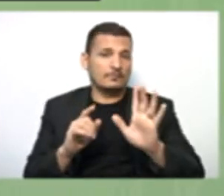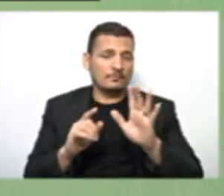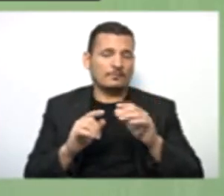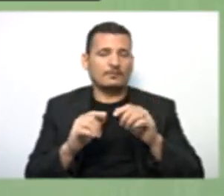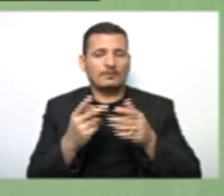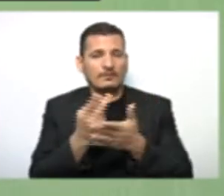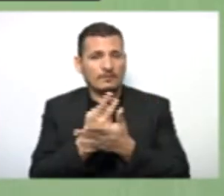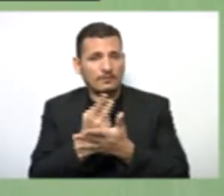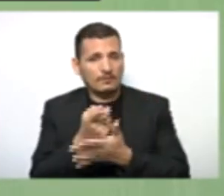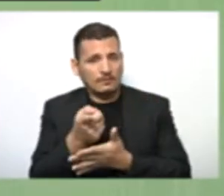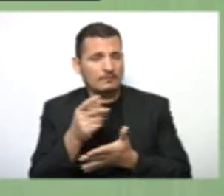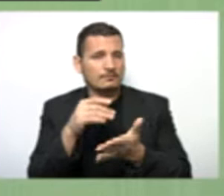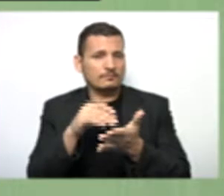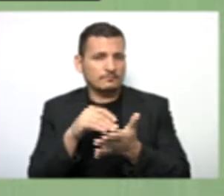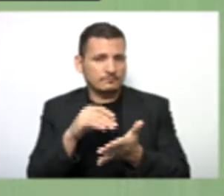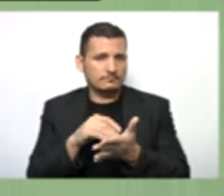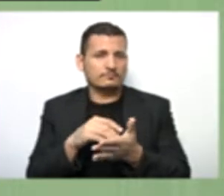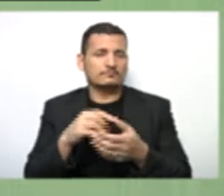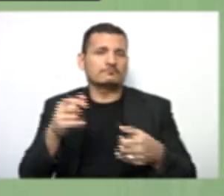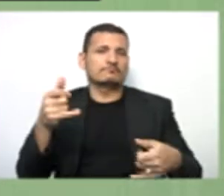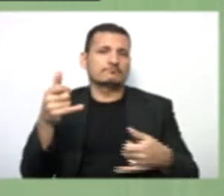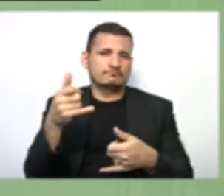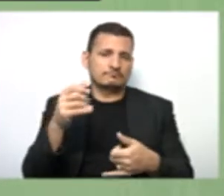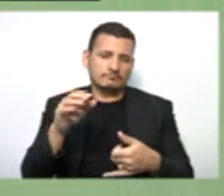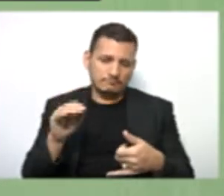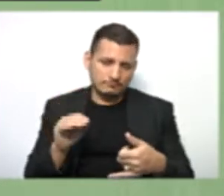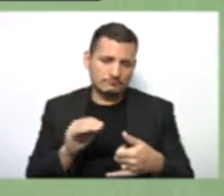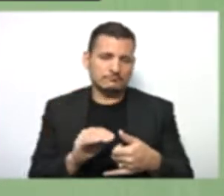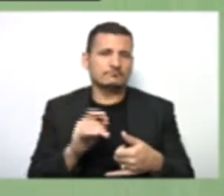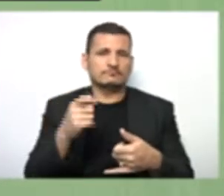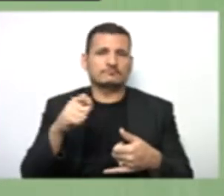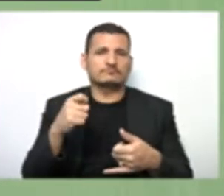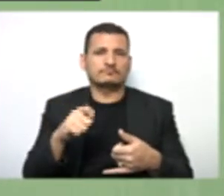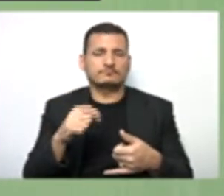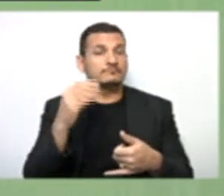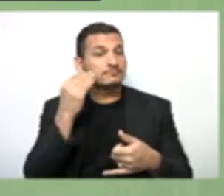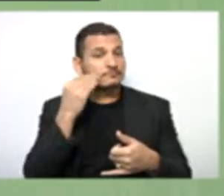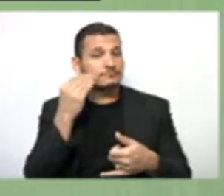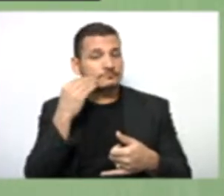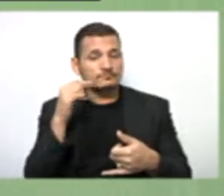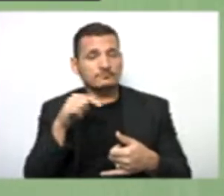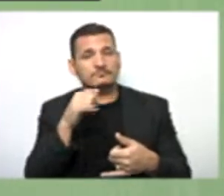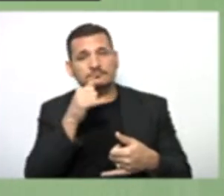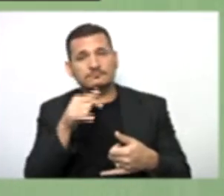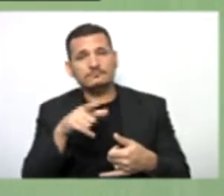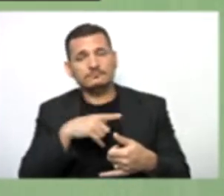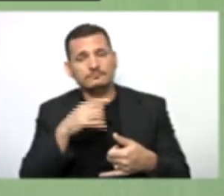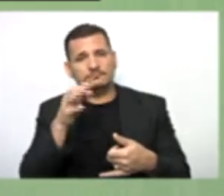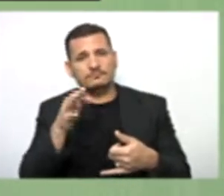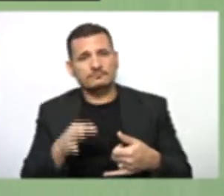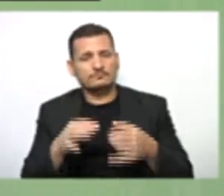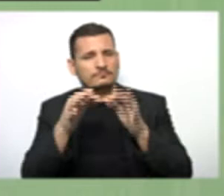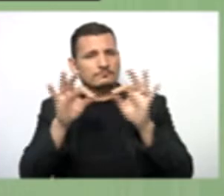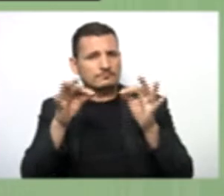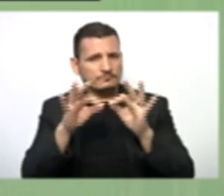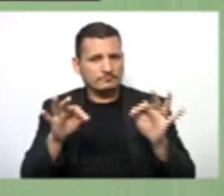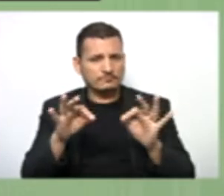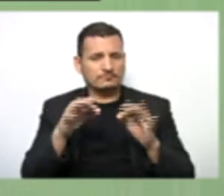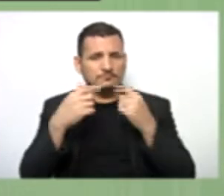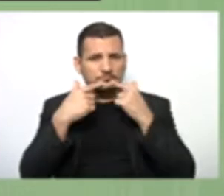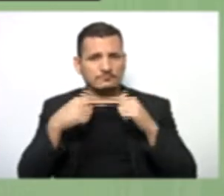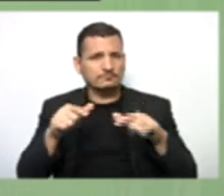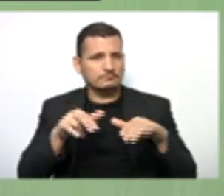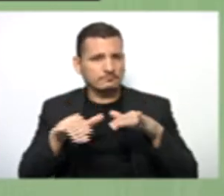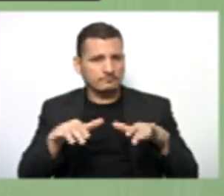faltando coisa aí, feche chaves. Vai então verificar se está de acordo com o que a sintaxe da linguagem de